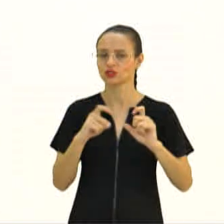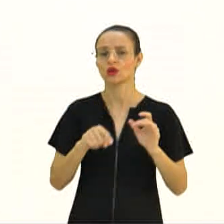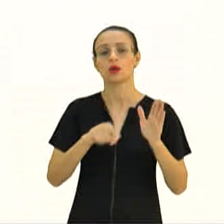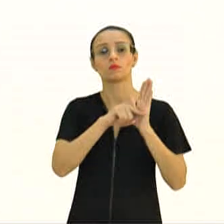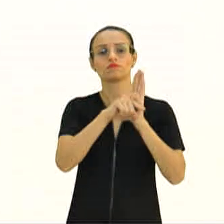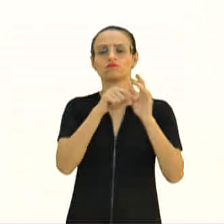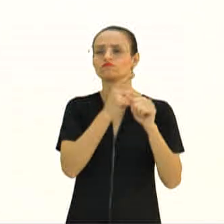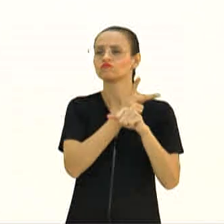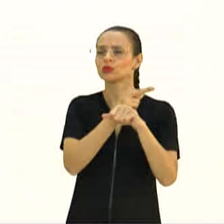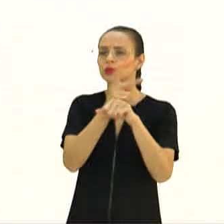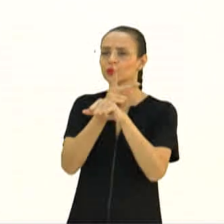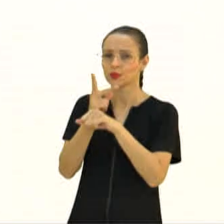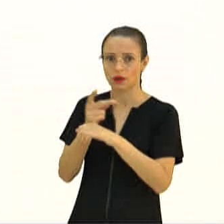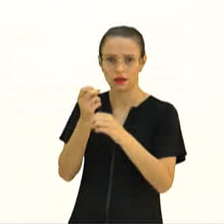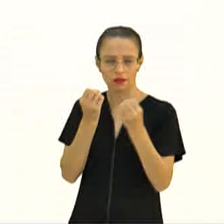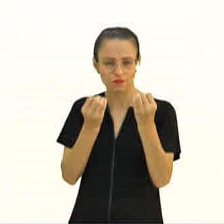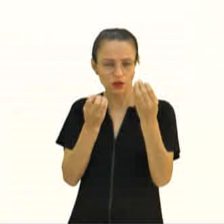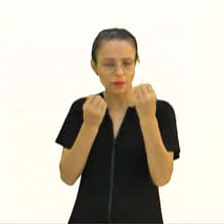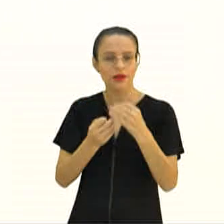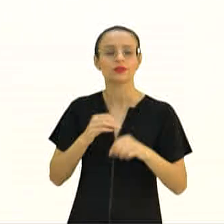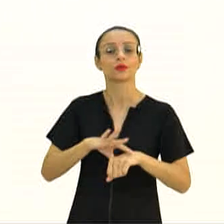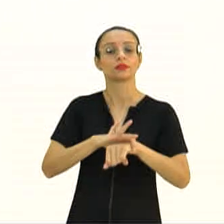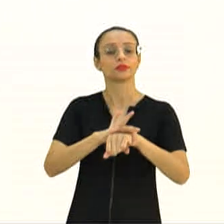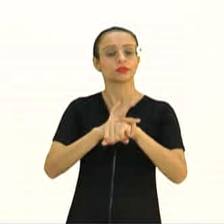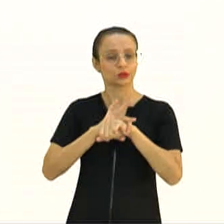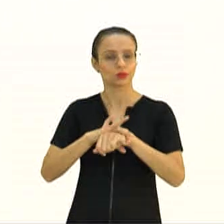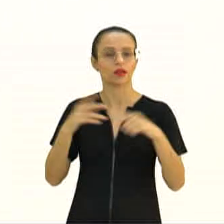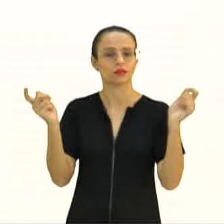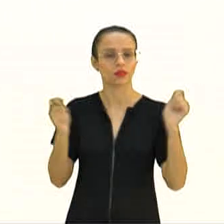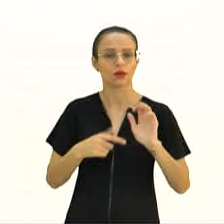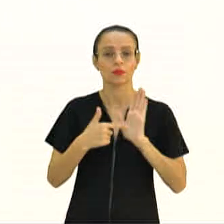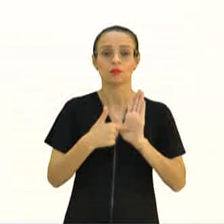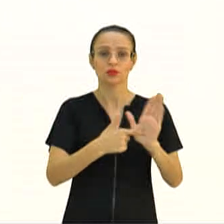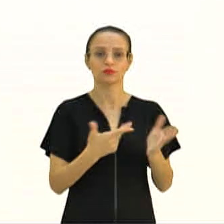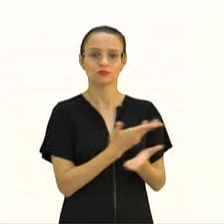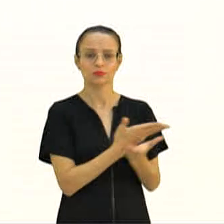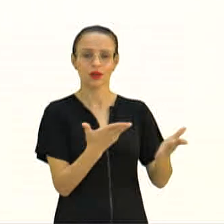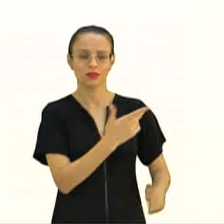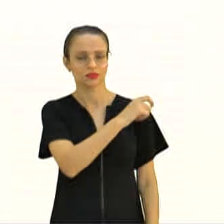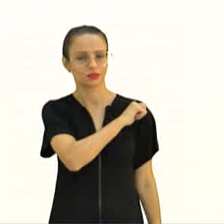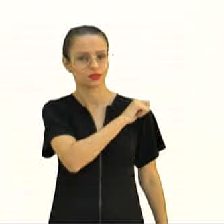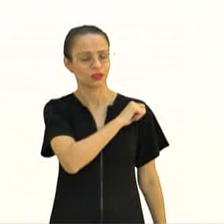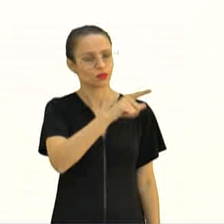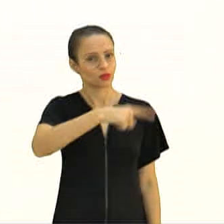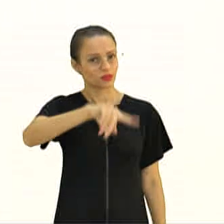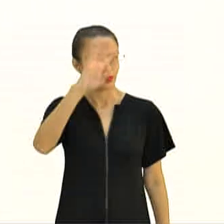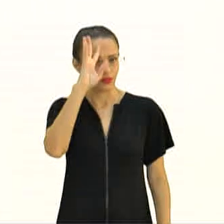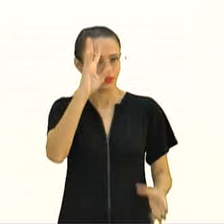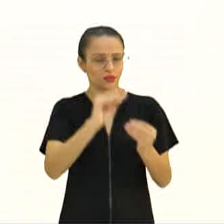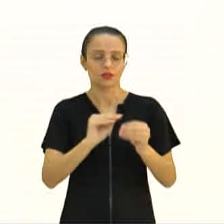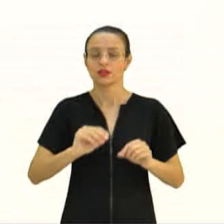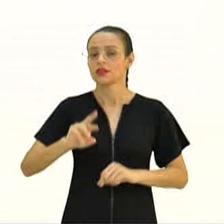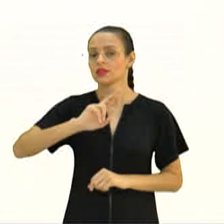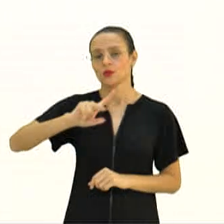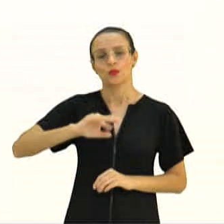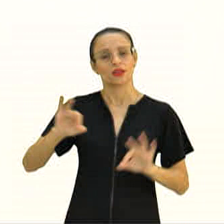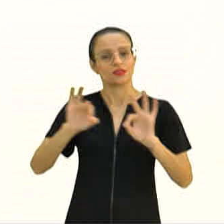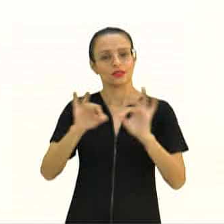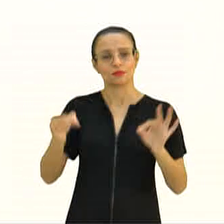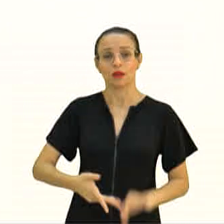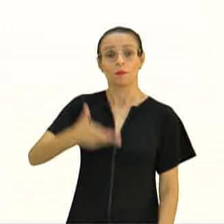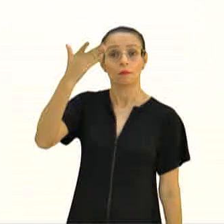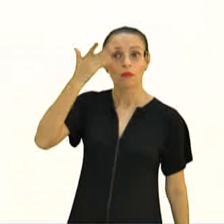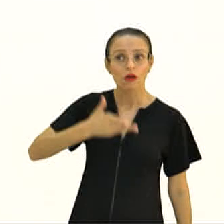de informações seguras que possam ser demonstradas, até para eles entenderem que não é simples provar